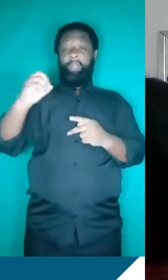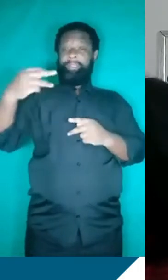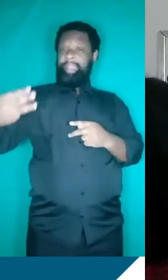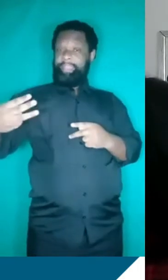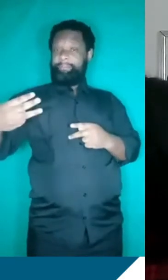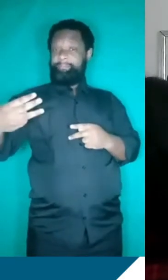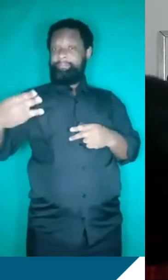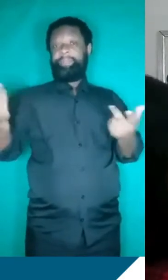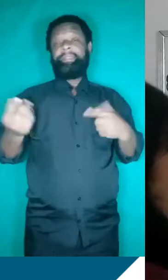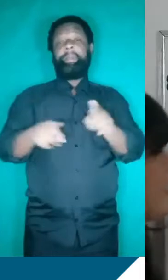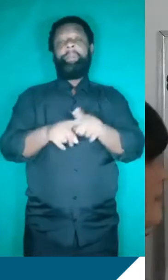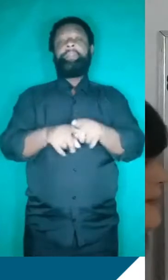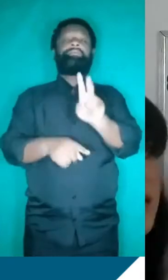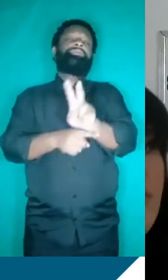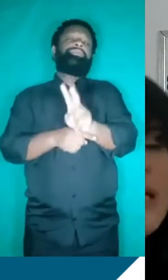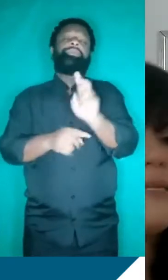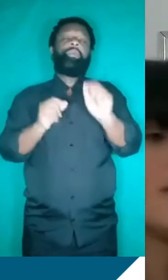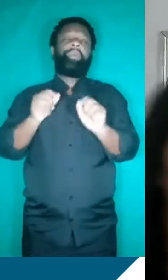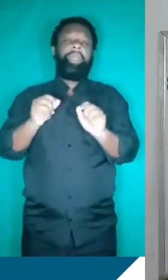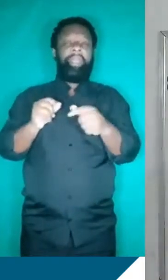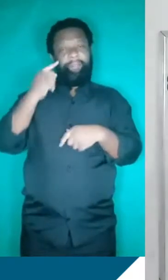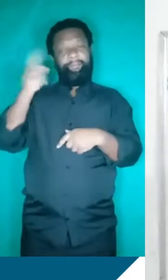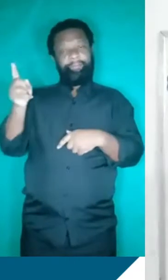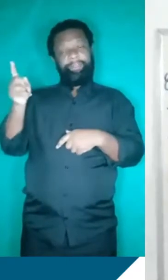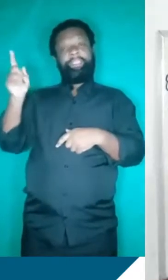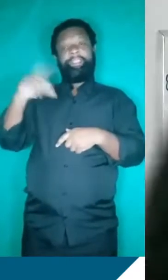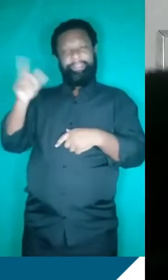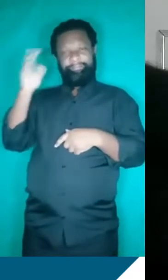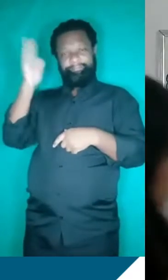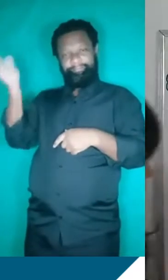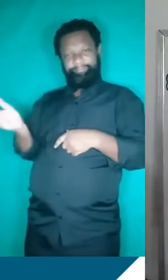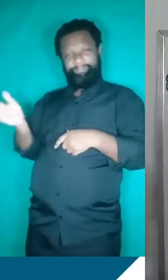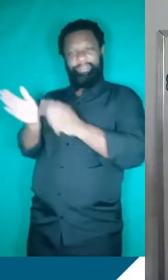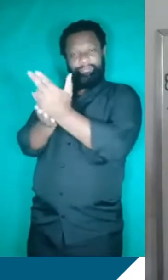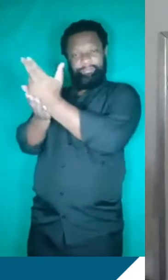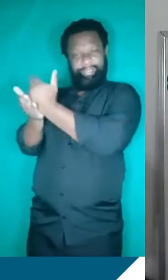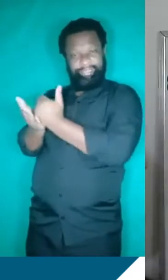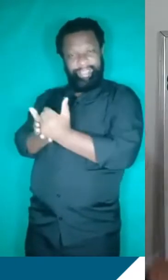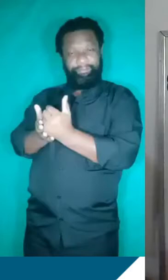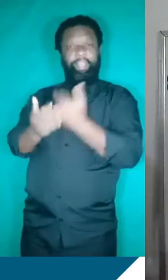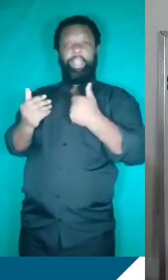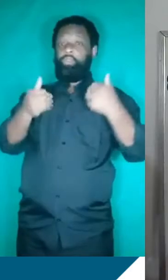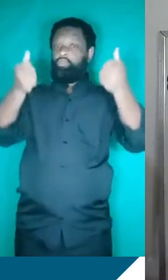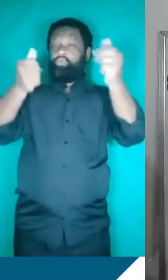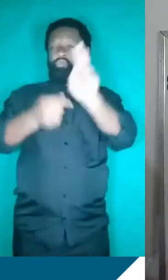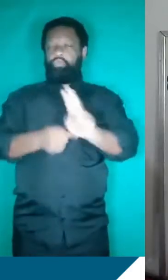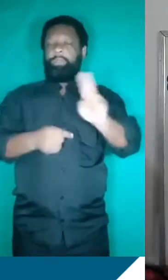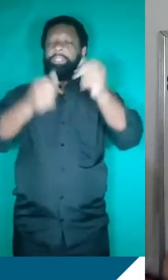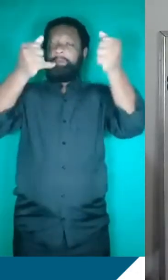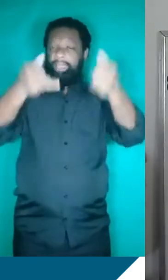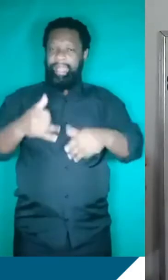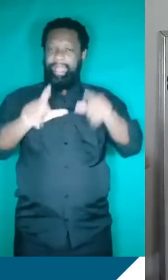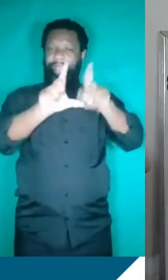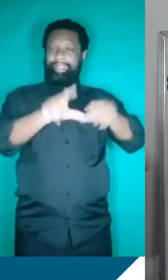3. E a representação, o desenho dessas ligações já está aqui, tá? Eu usei para explicar aqui a